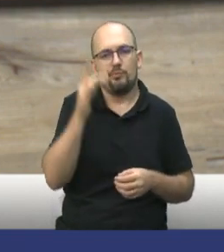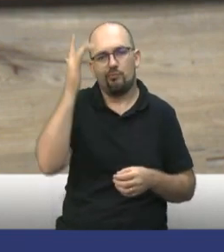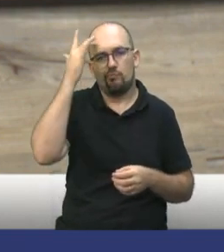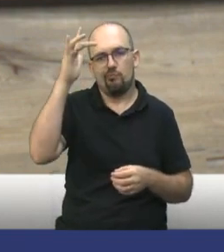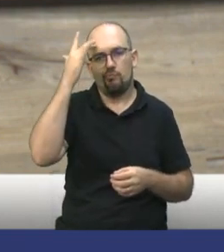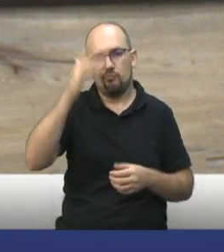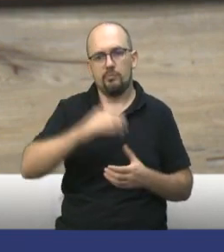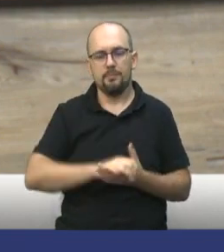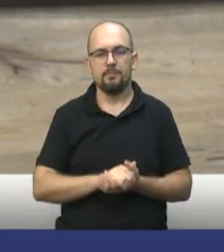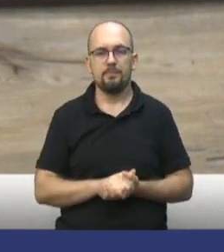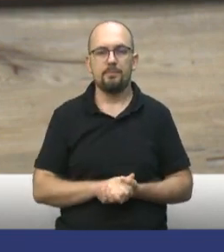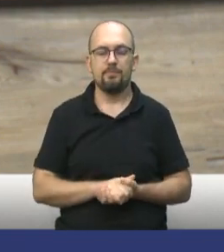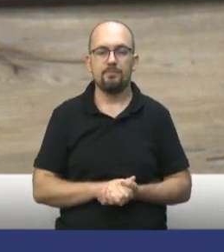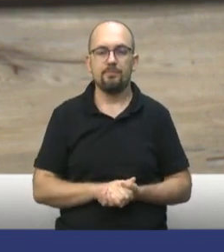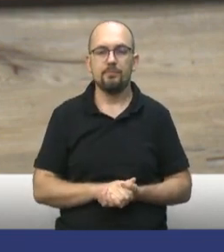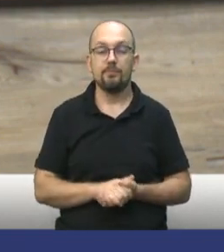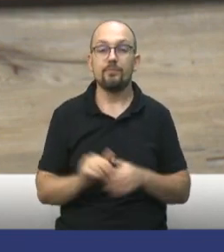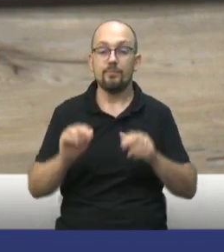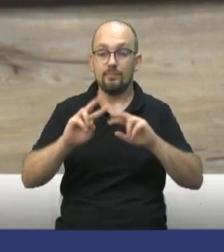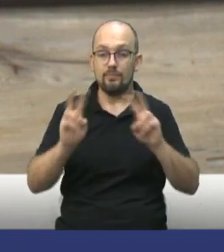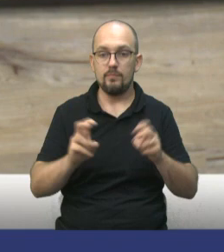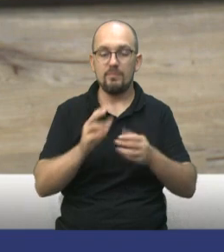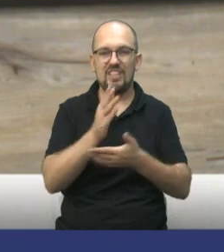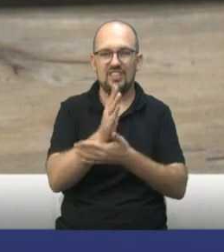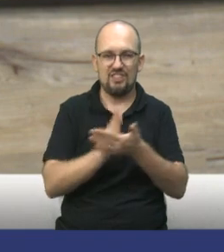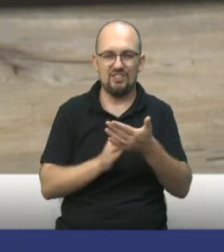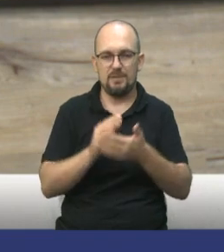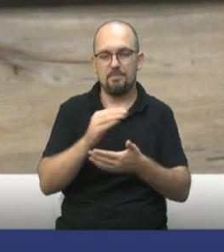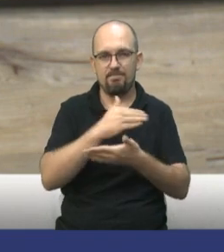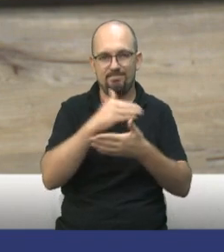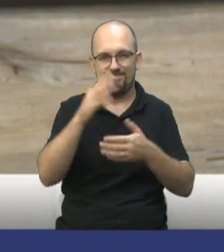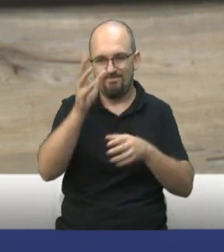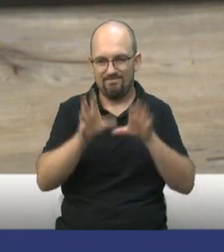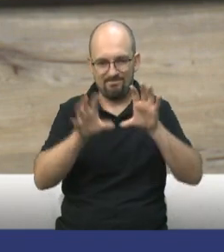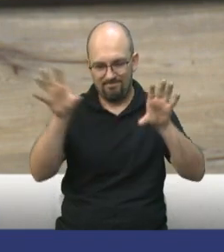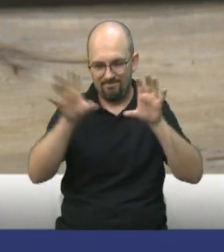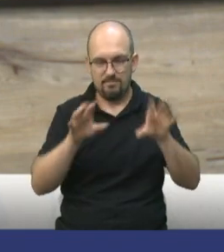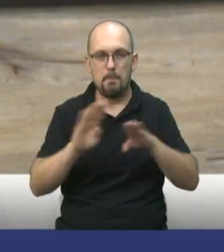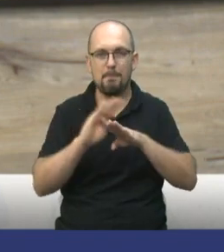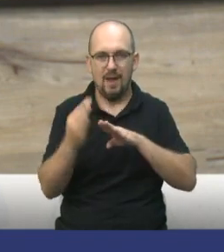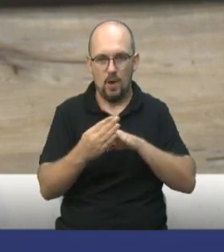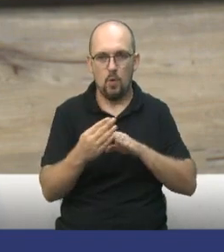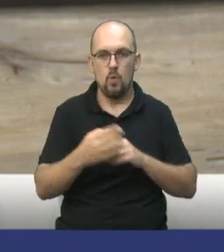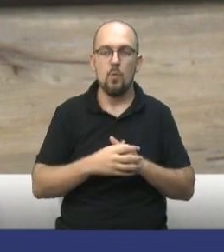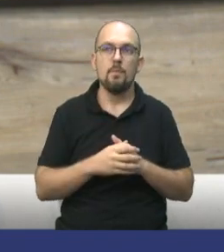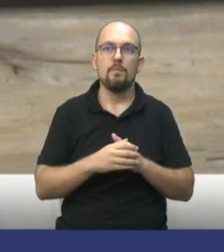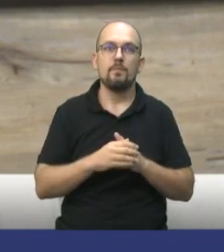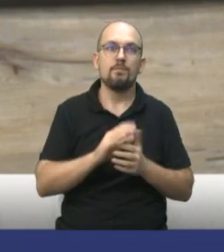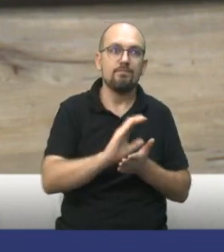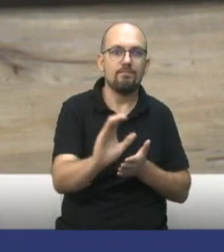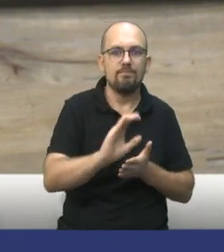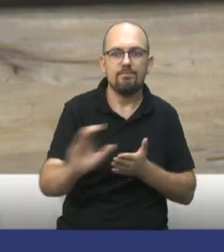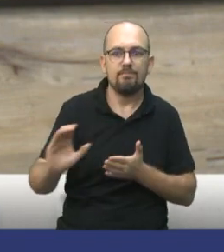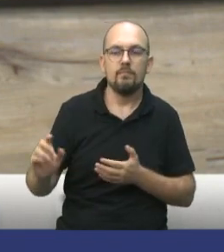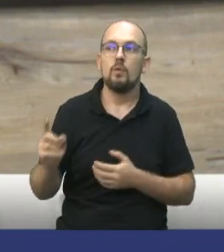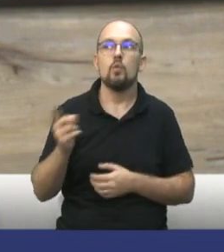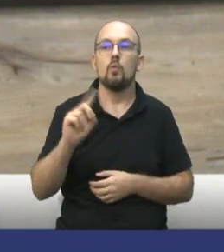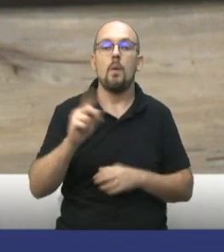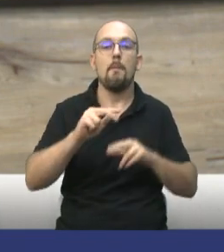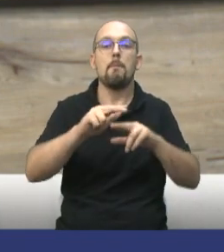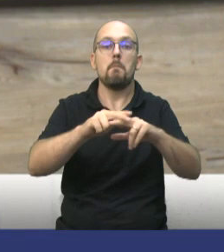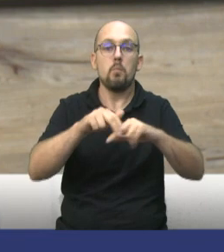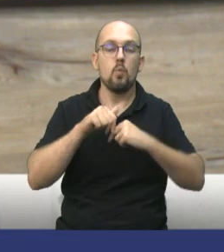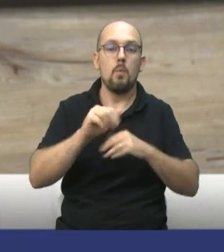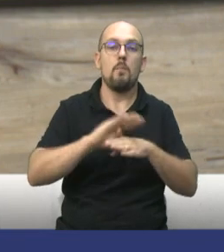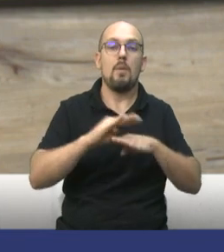A questão da divisão por bairros do recurso ela não funciona por bairro em si, ela